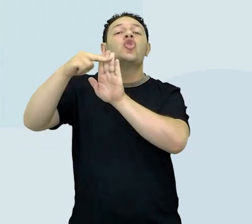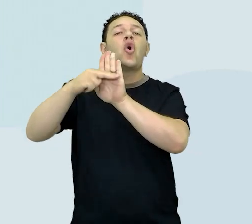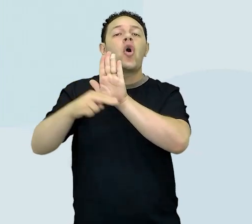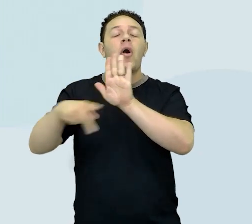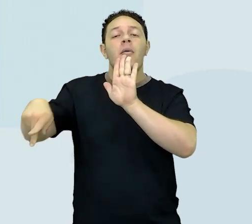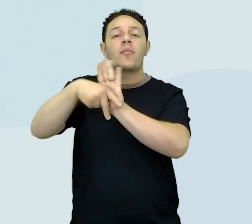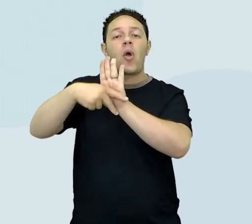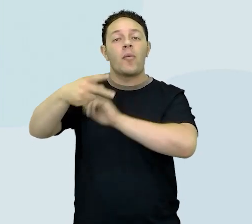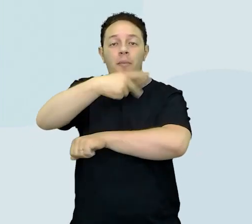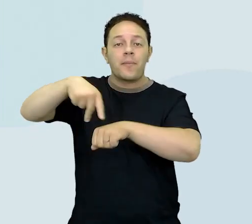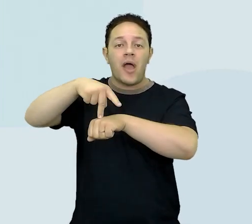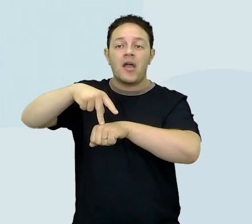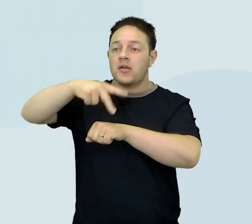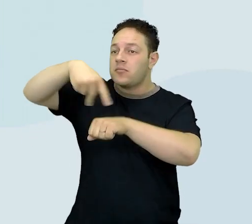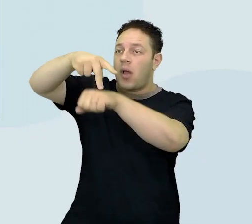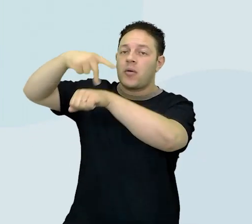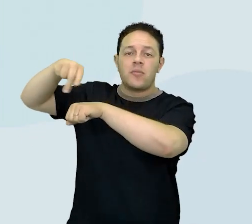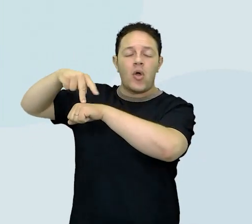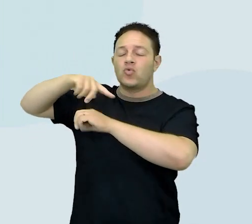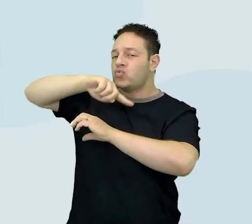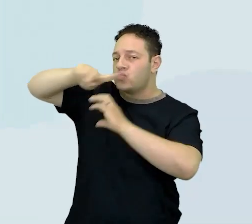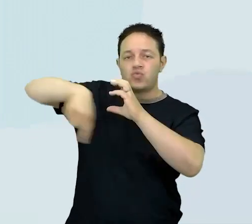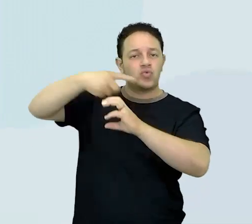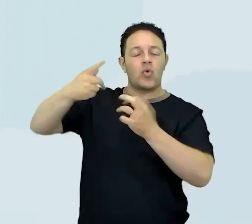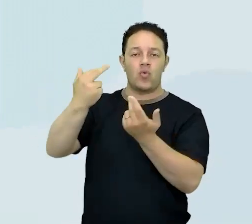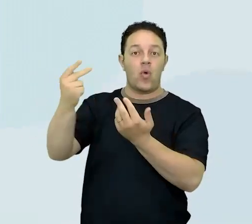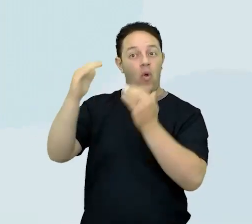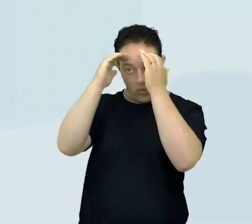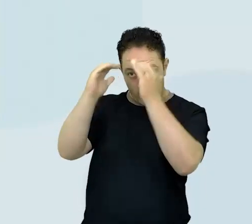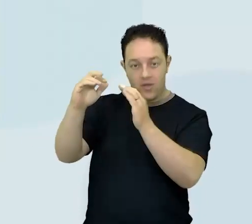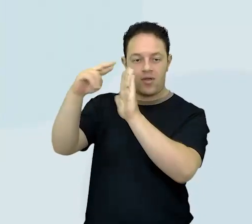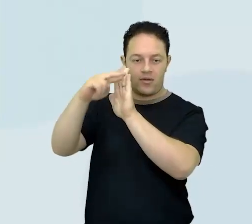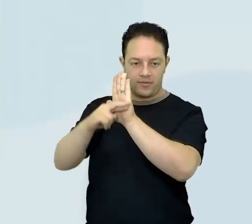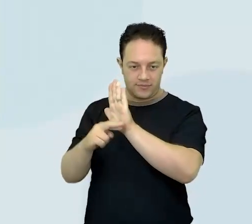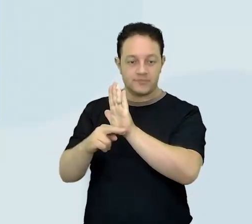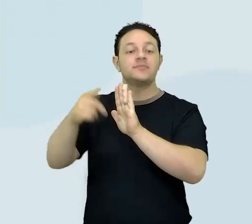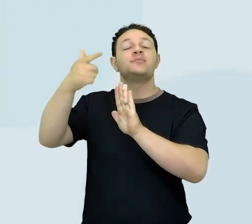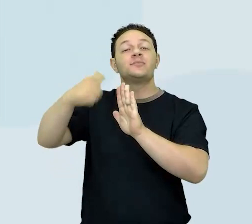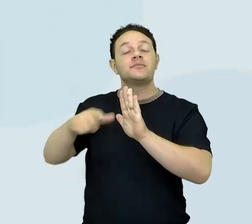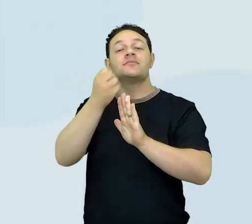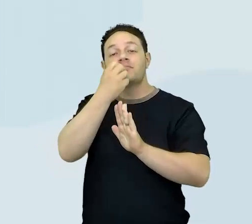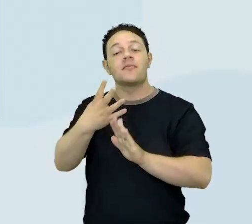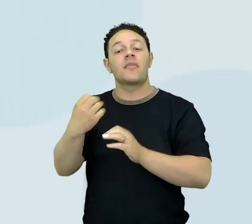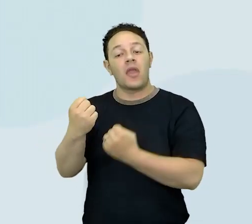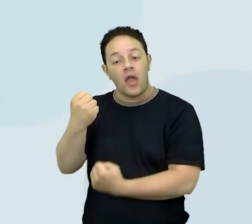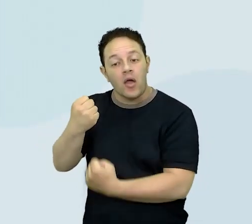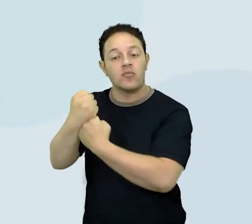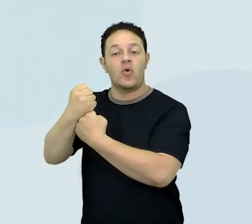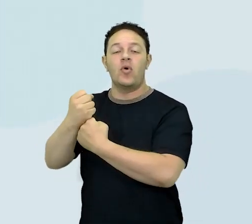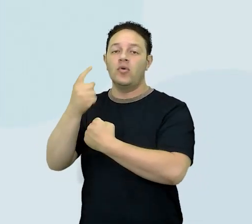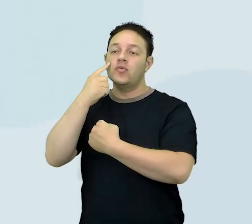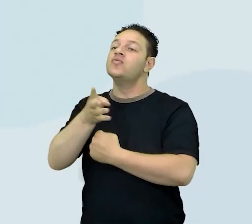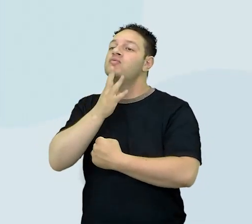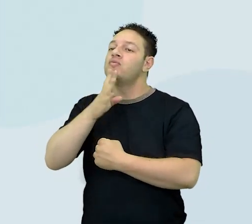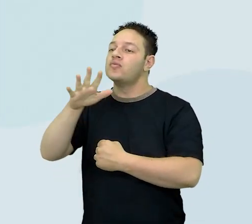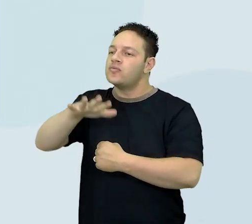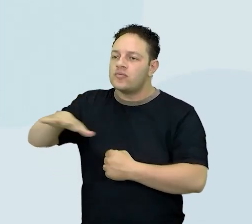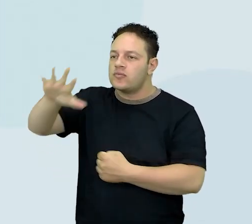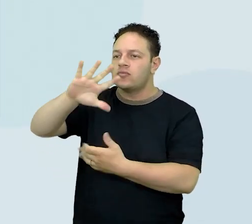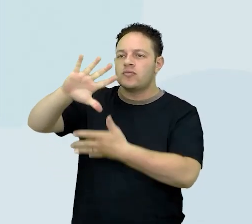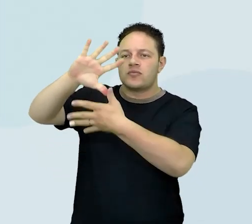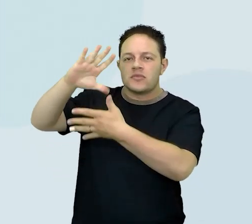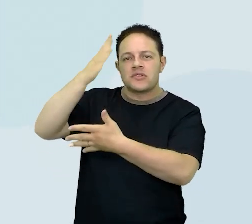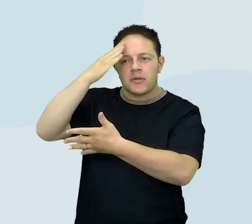internacionais, então segue regras. Serve de apoio à produção do conhecimento geográfico para a elaboração